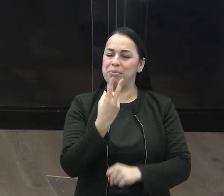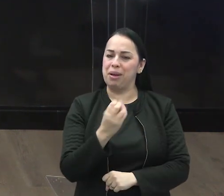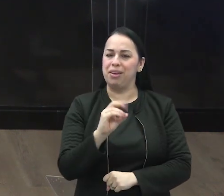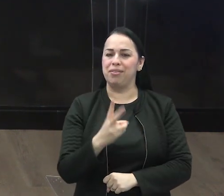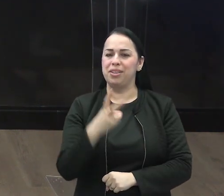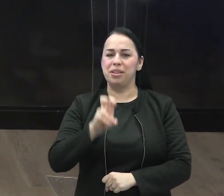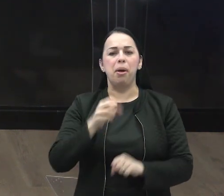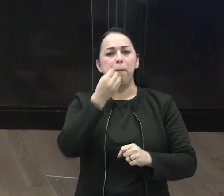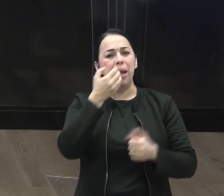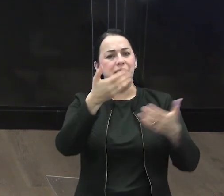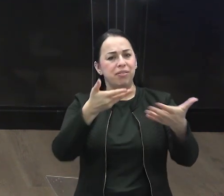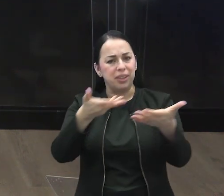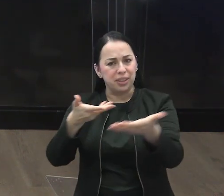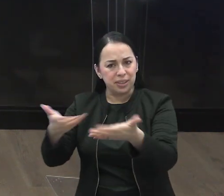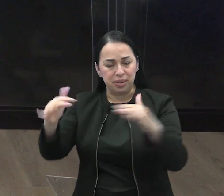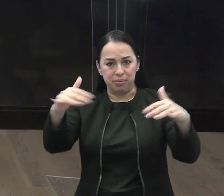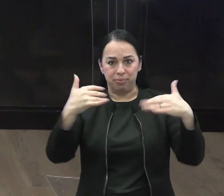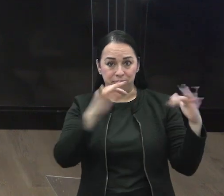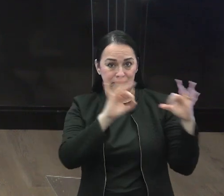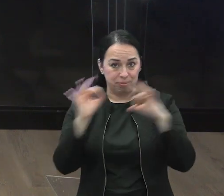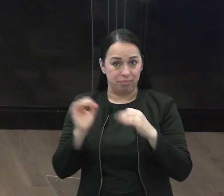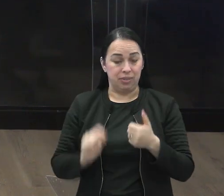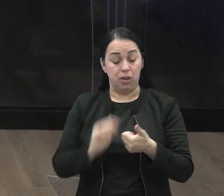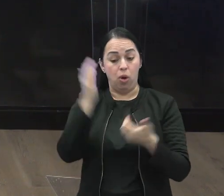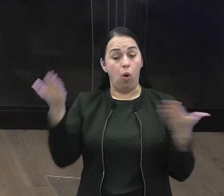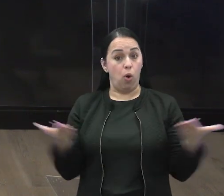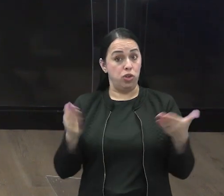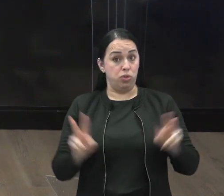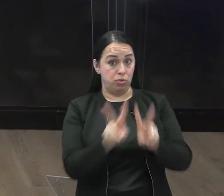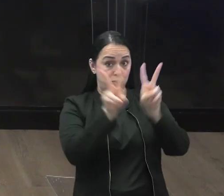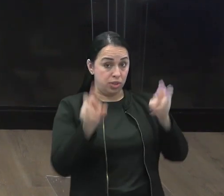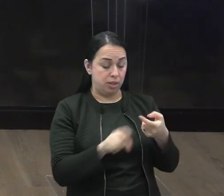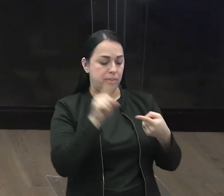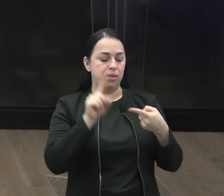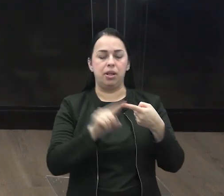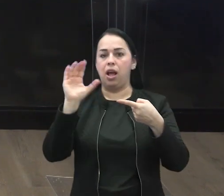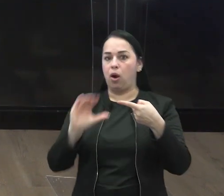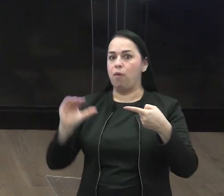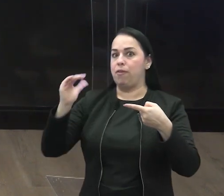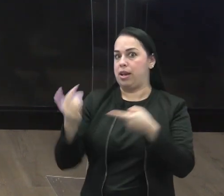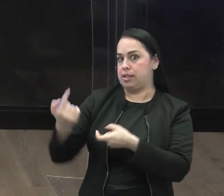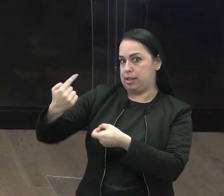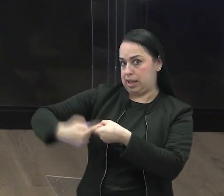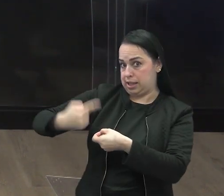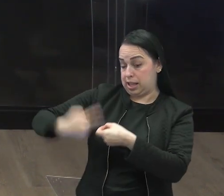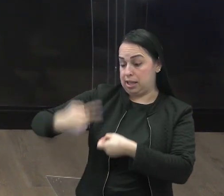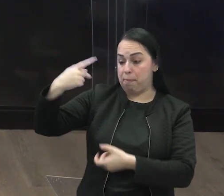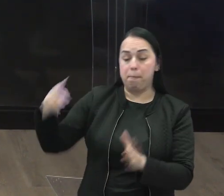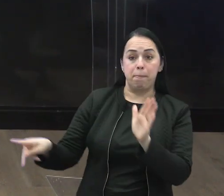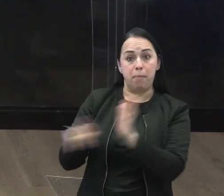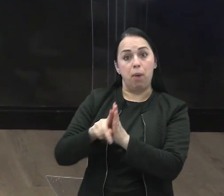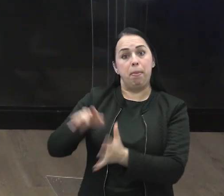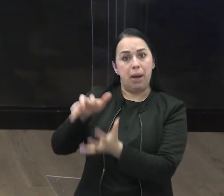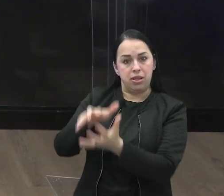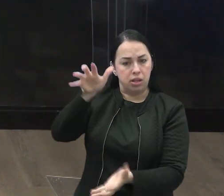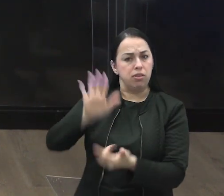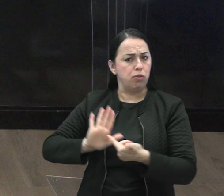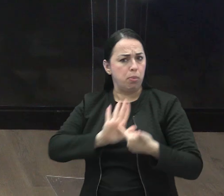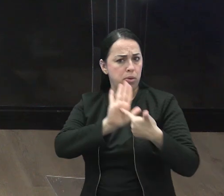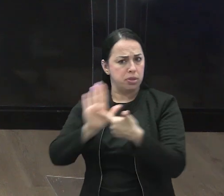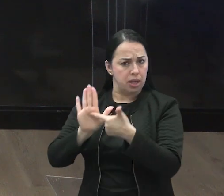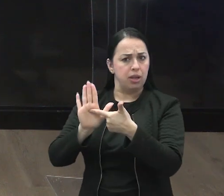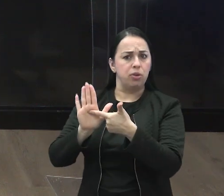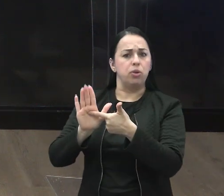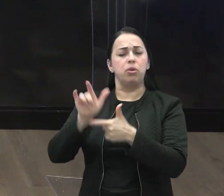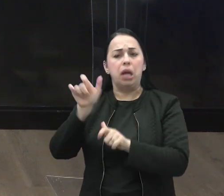2025. Seja muito bem-vinda, muito bem-vindo. Entre os destaques de hoje está a Conferência Municipal do Idoso. A gente mostra como foi